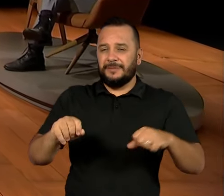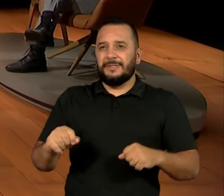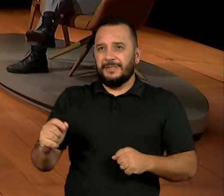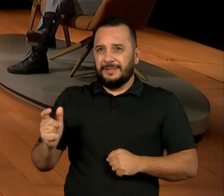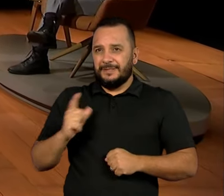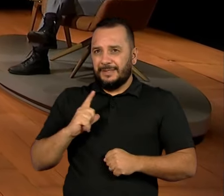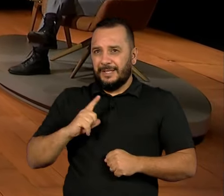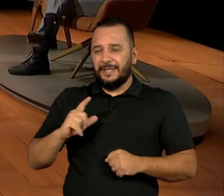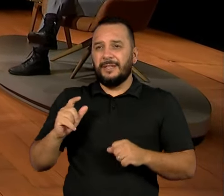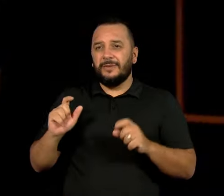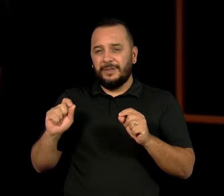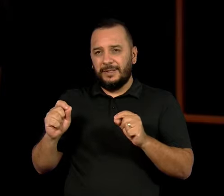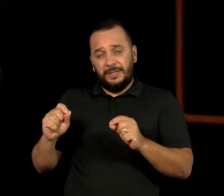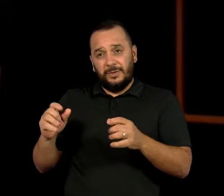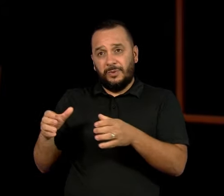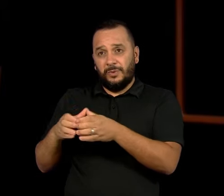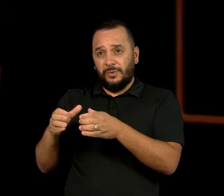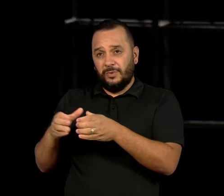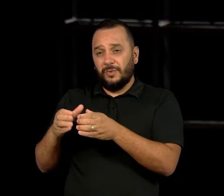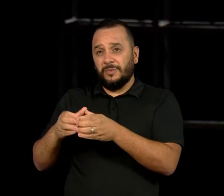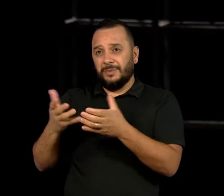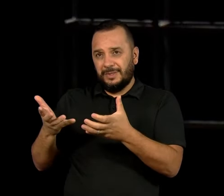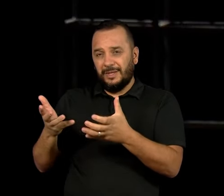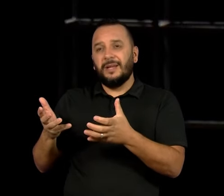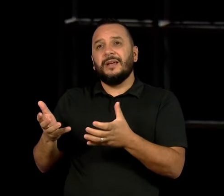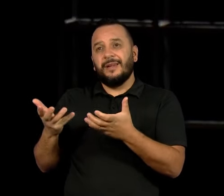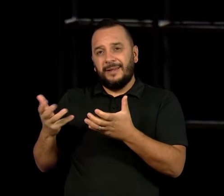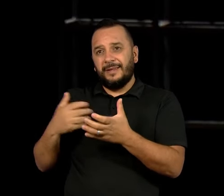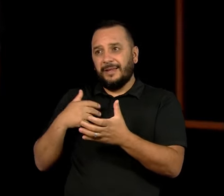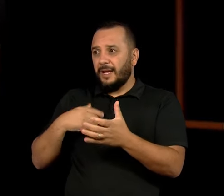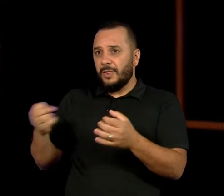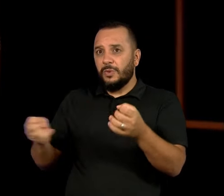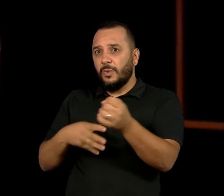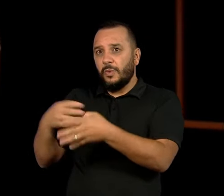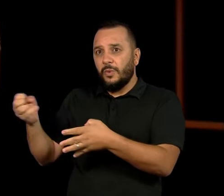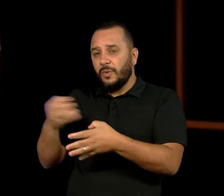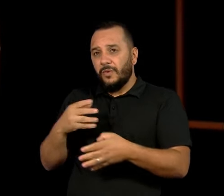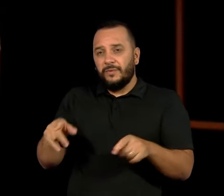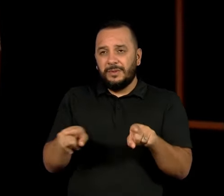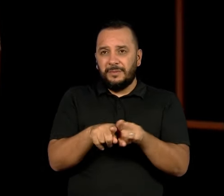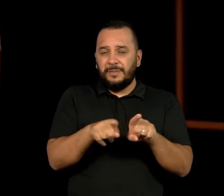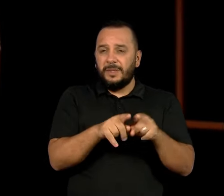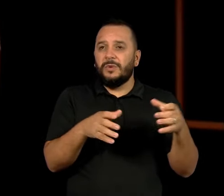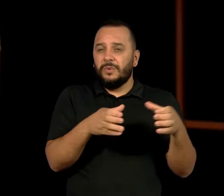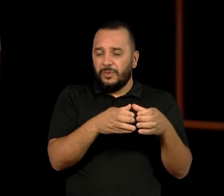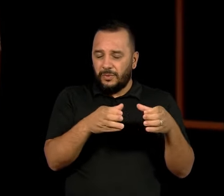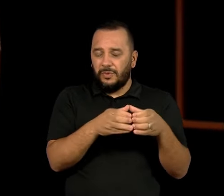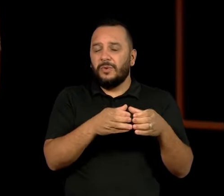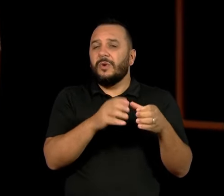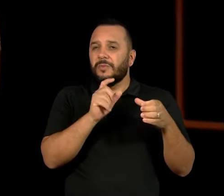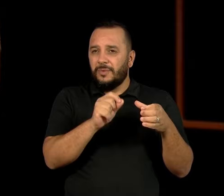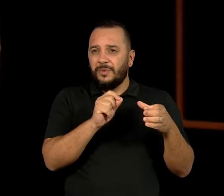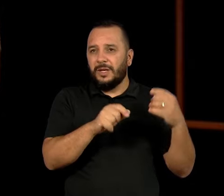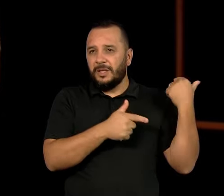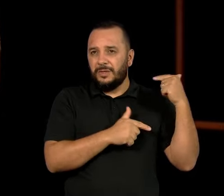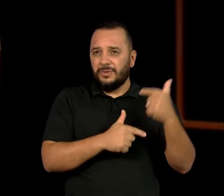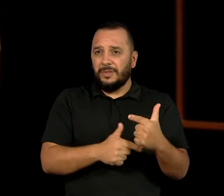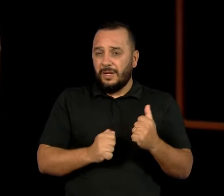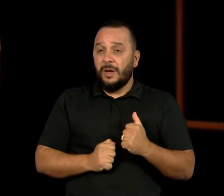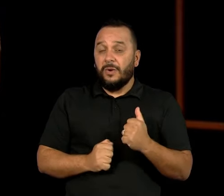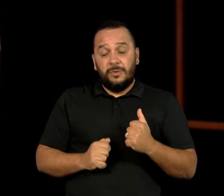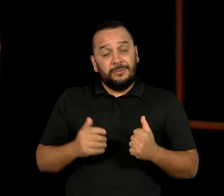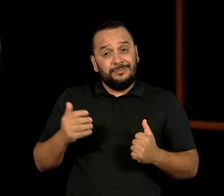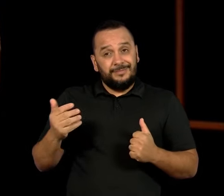forças progressistas e forças conservadoras. Amor e Revolução foi a minha novela que fez menos sucesso, talvez porque eu tenha me metido a falar de